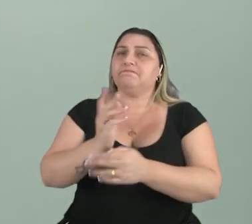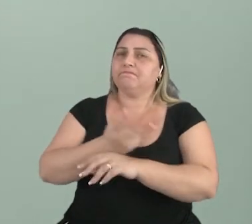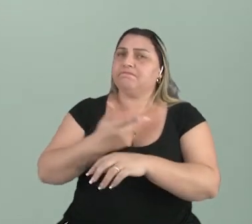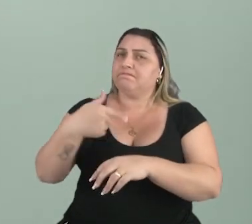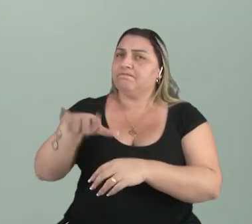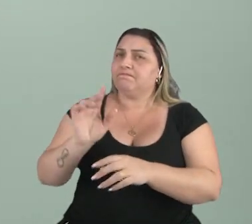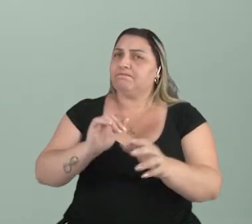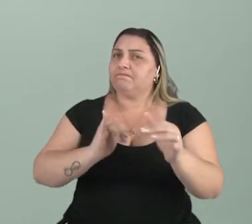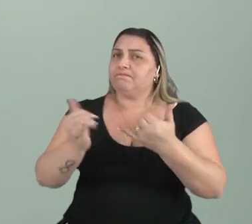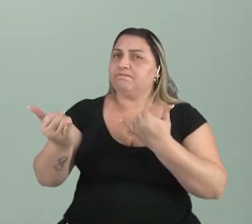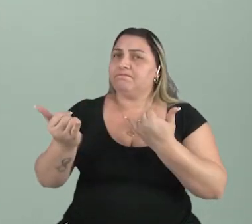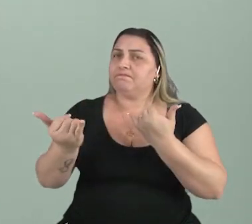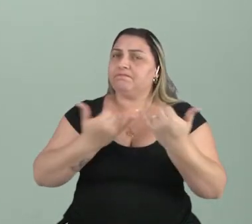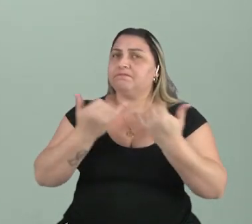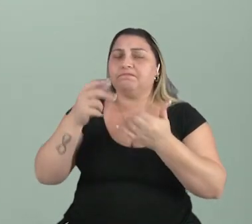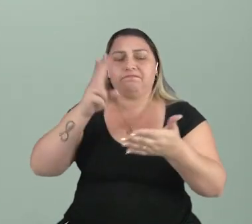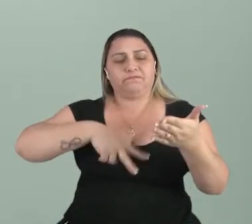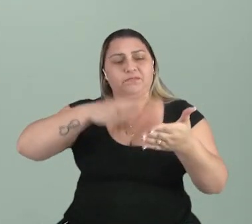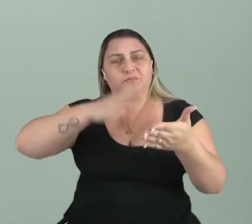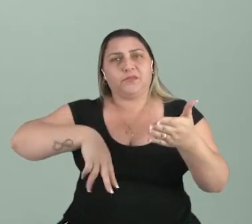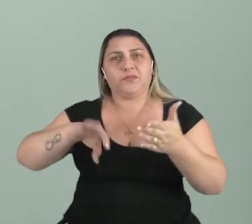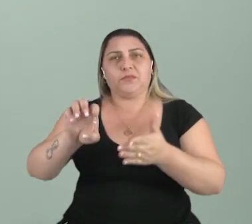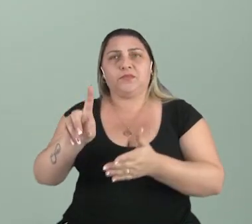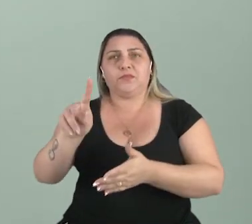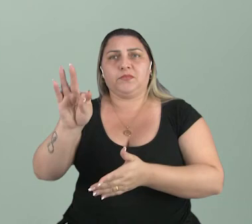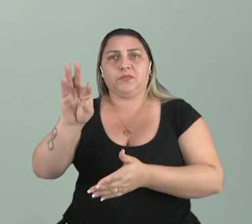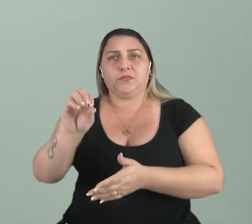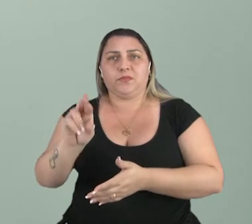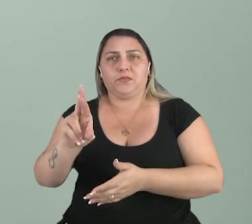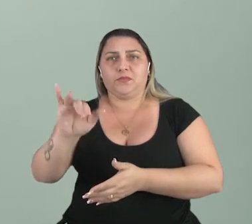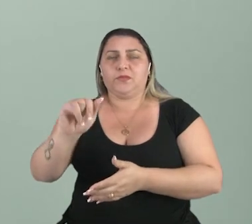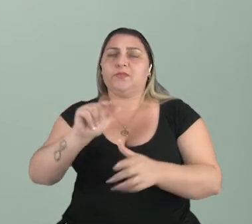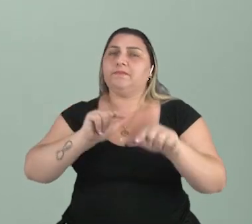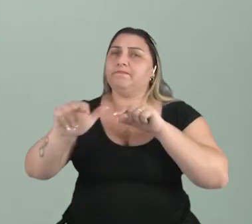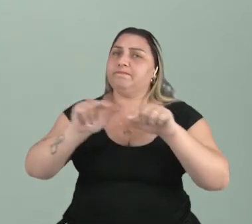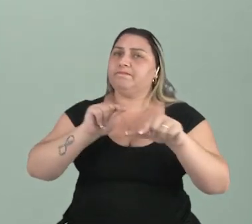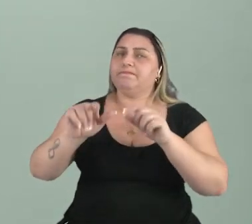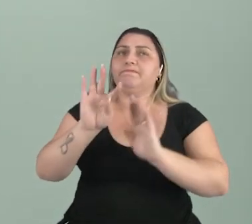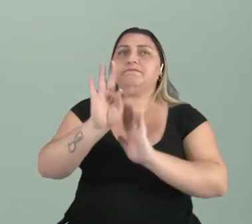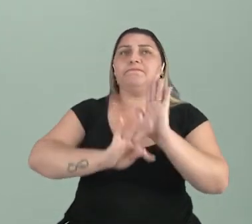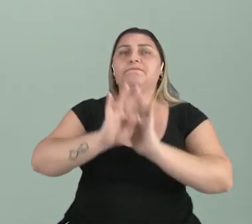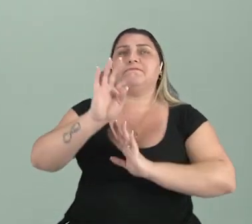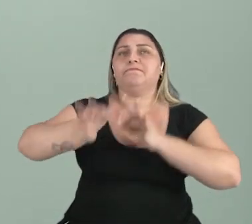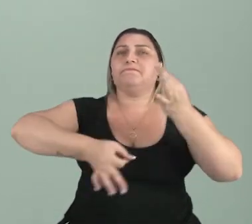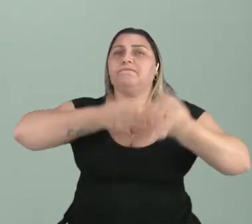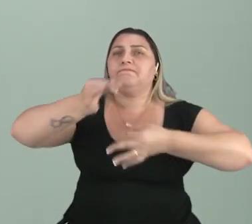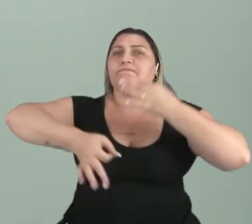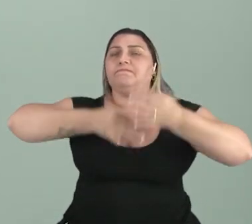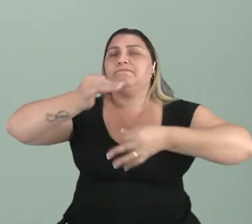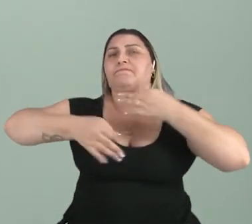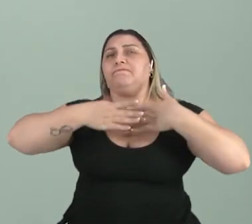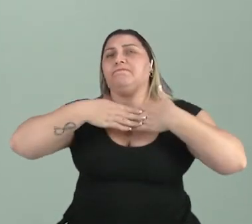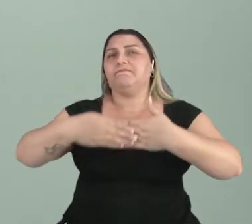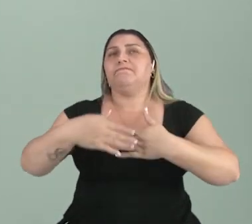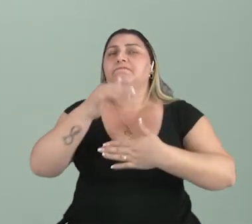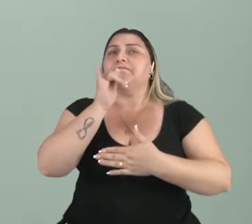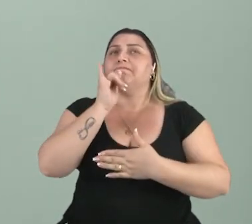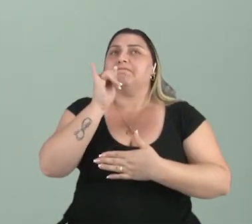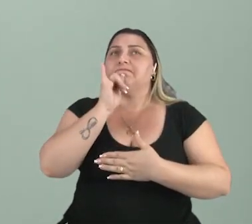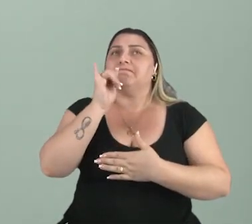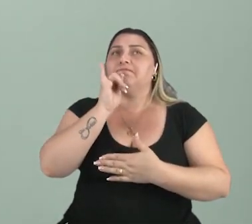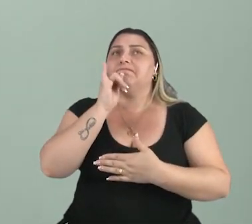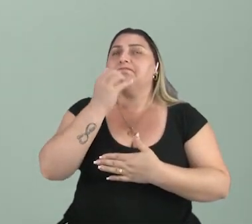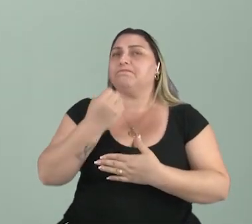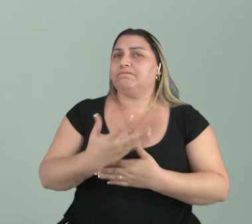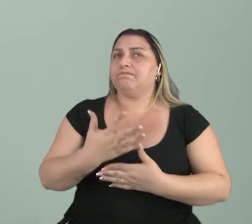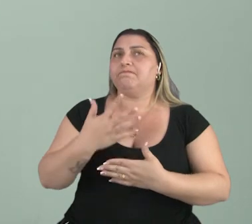buscar mais informações? Leiam muito editorial, galera. Ele vai trabalhar com esse texto dissertativo, argumentativo, vai trazer exemplos. É